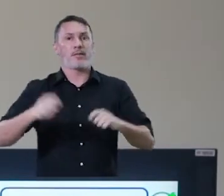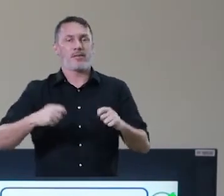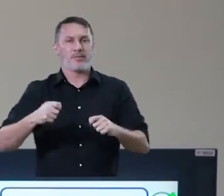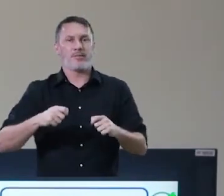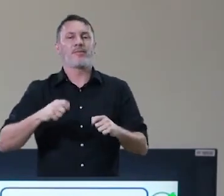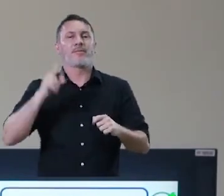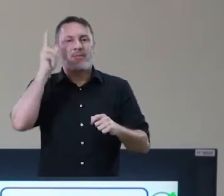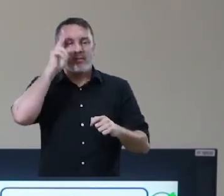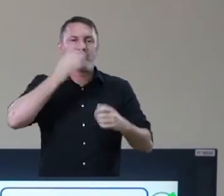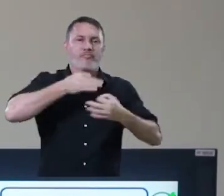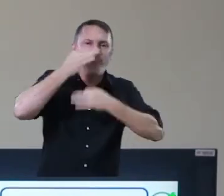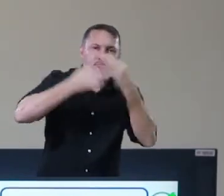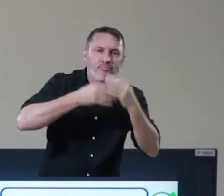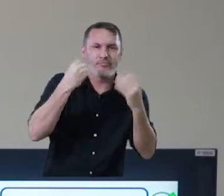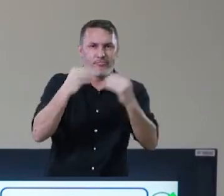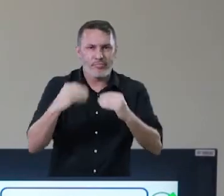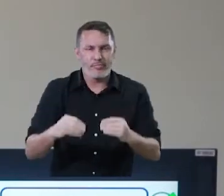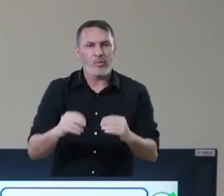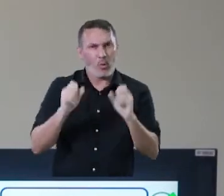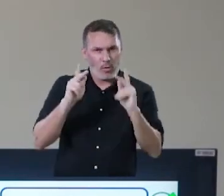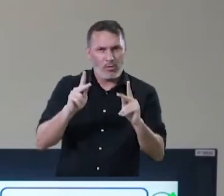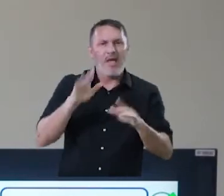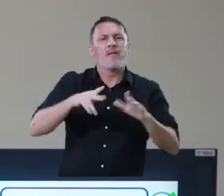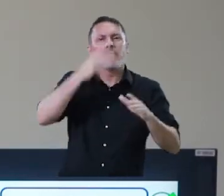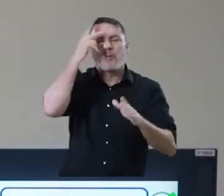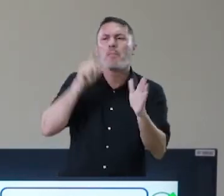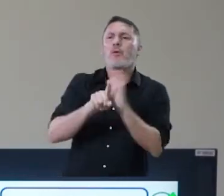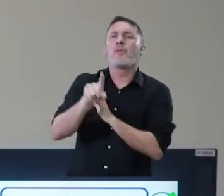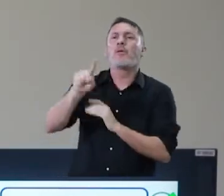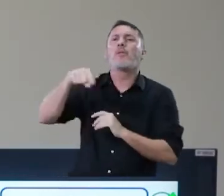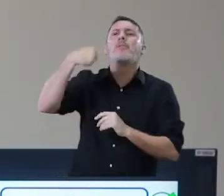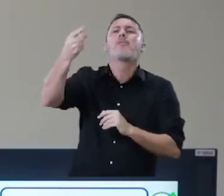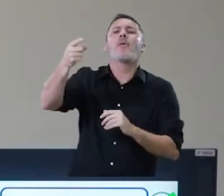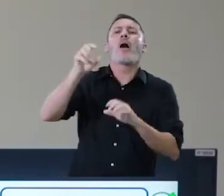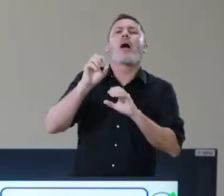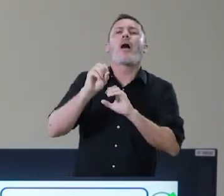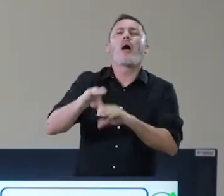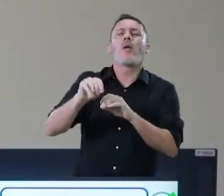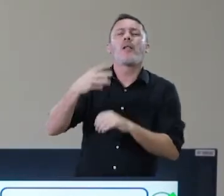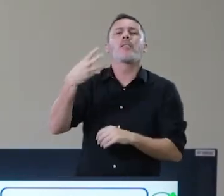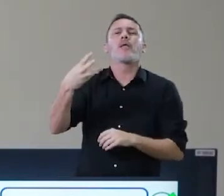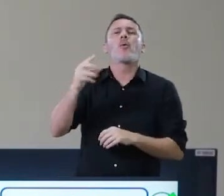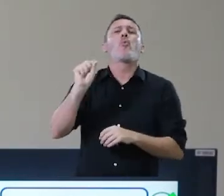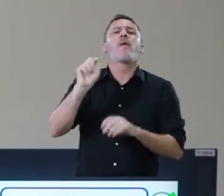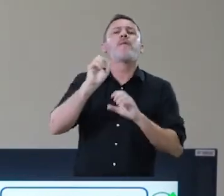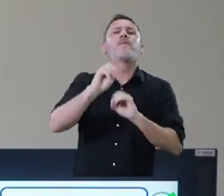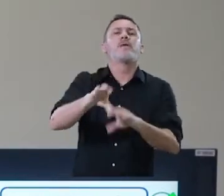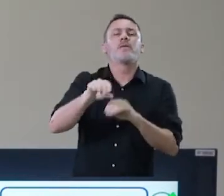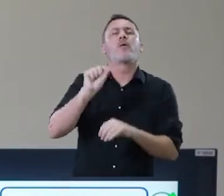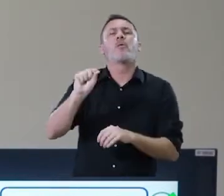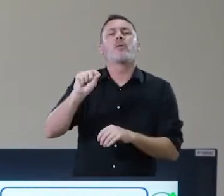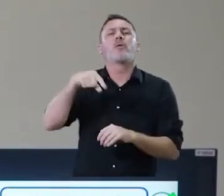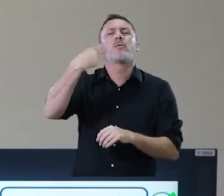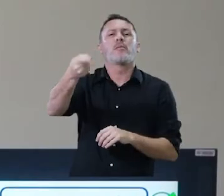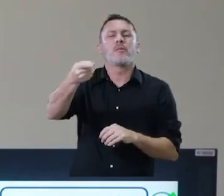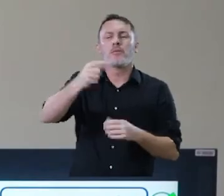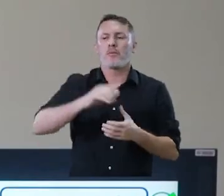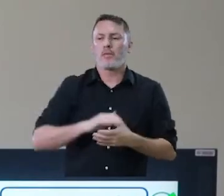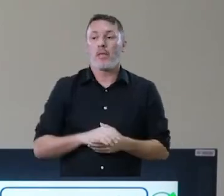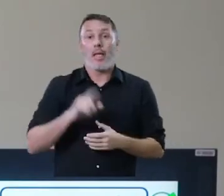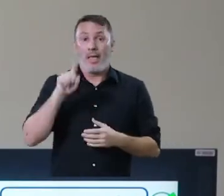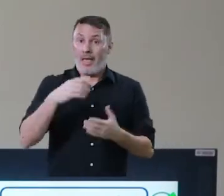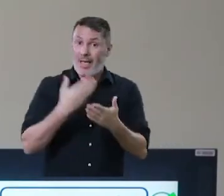Enem, o texto dissertativo e as 5 competências. Prof, o que nós vamos ter na aula 3? Na aula